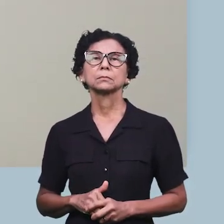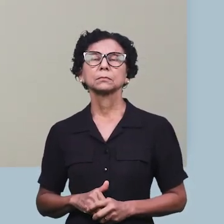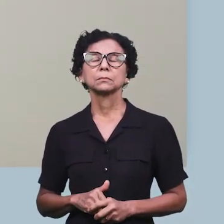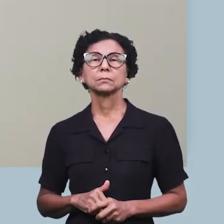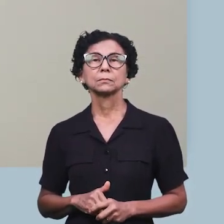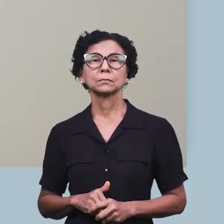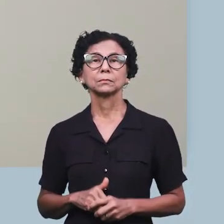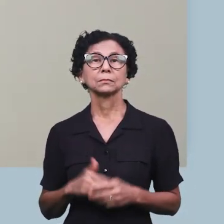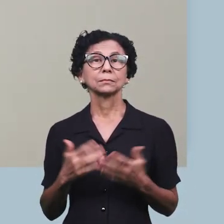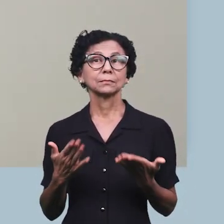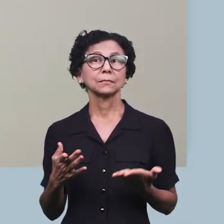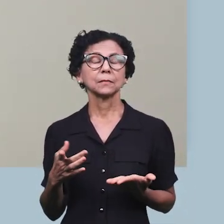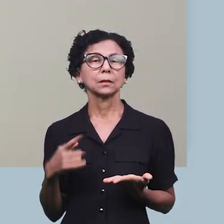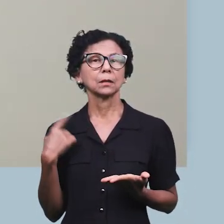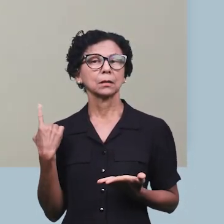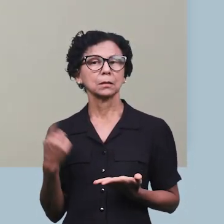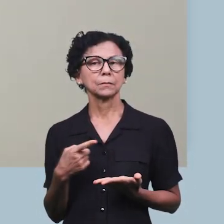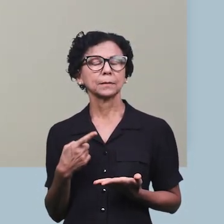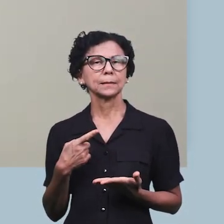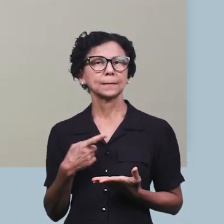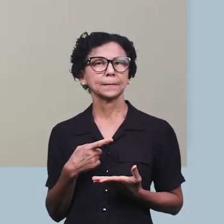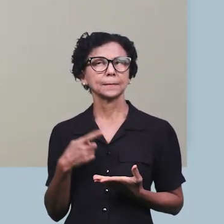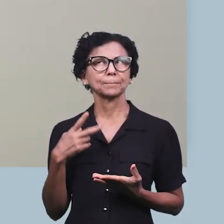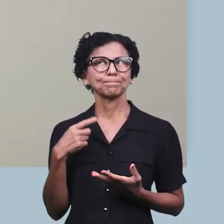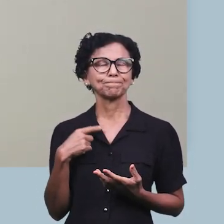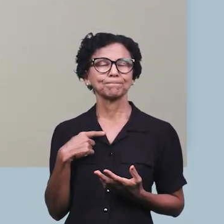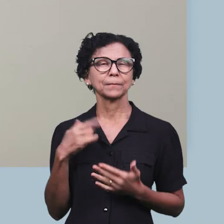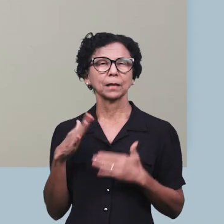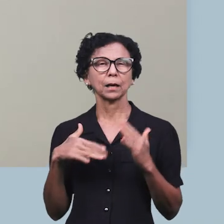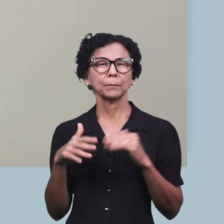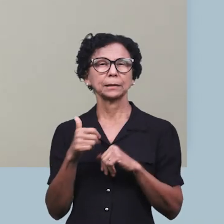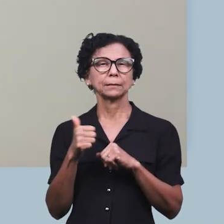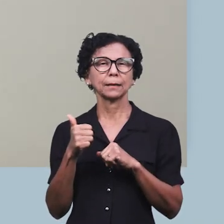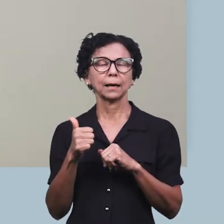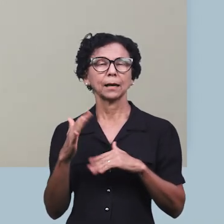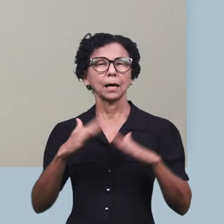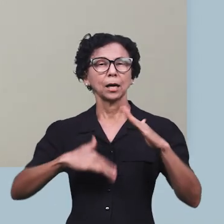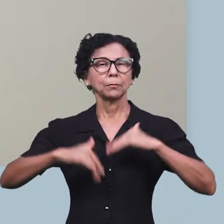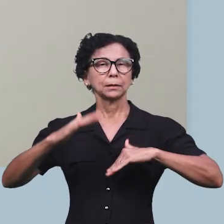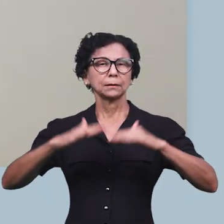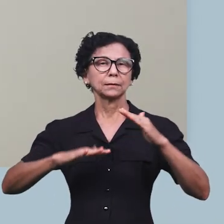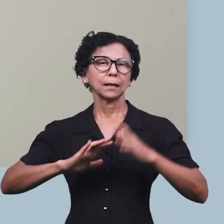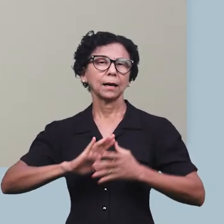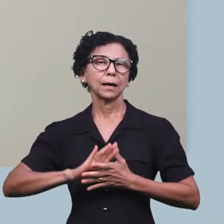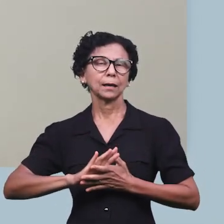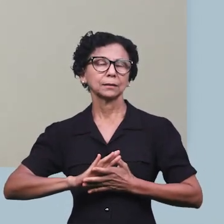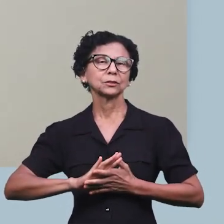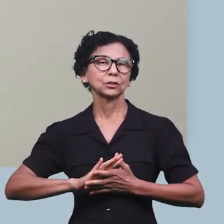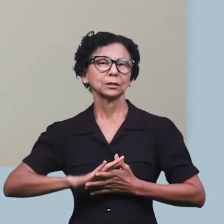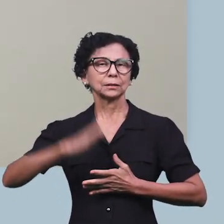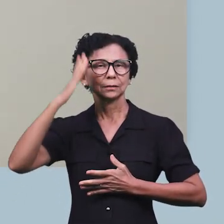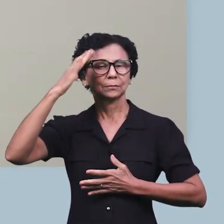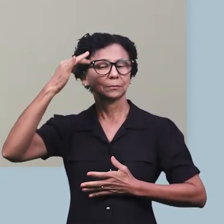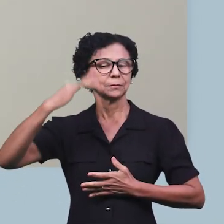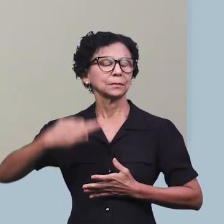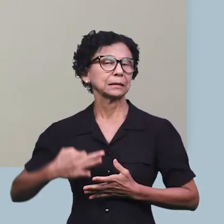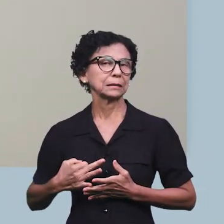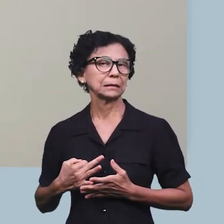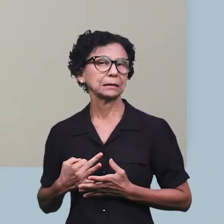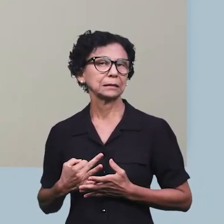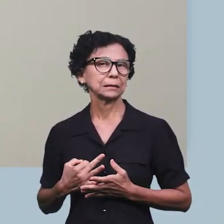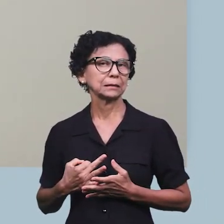E aí nós precisamos usar da nossa inteligência emocional e da sabedoria também.